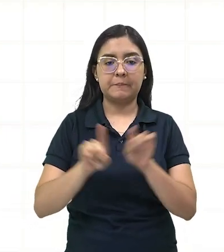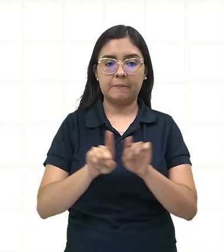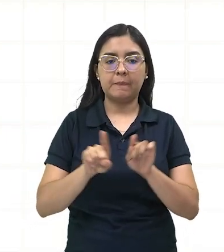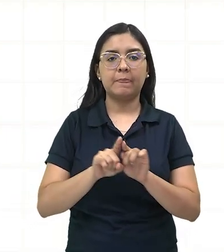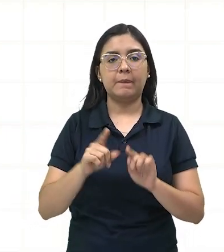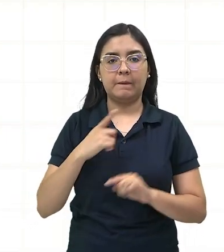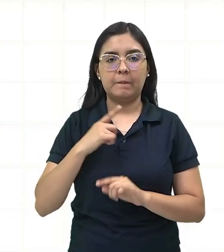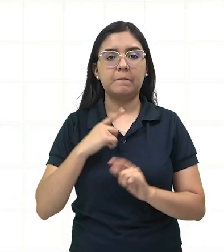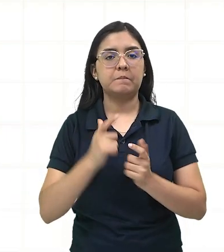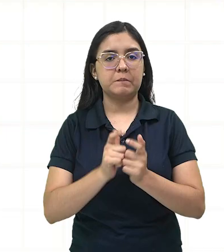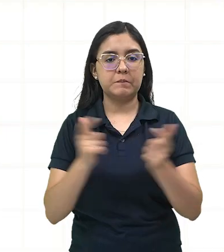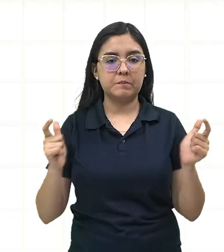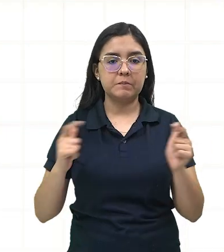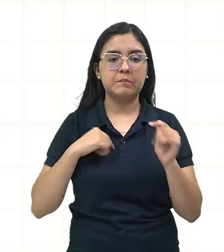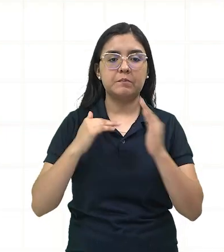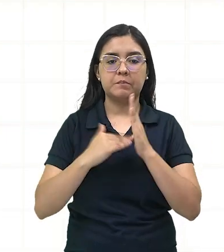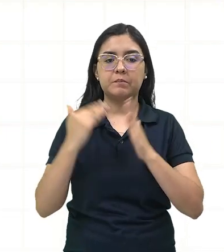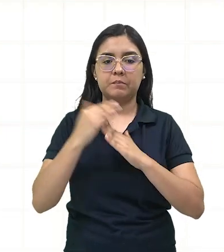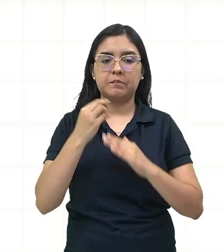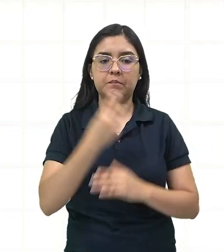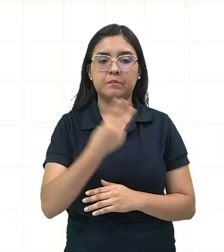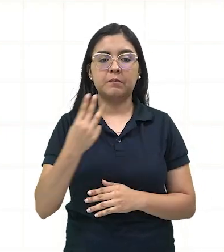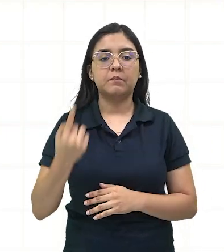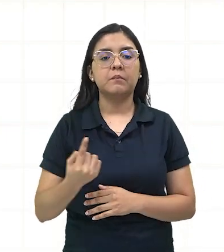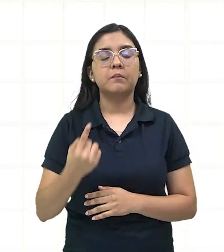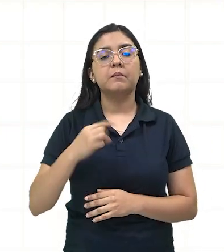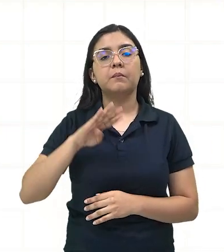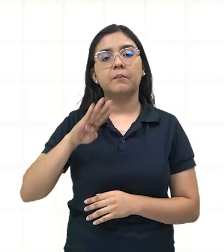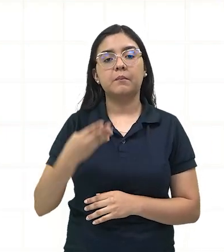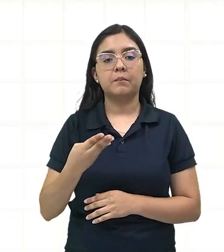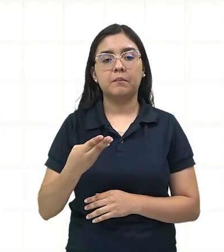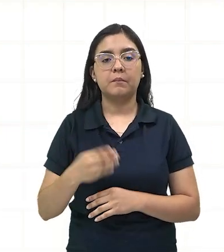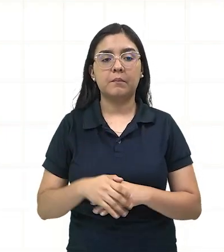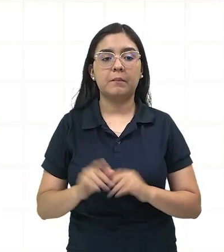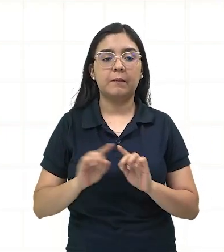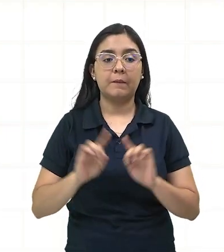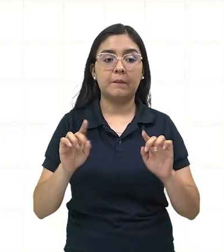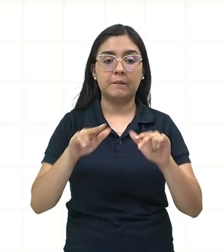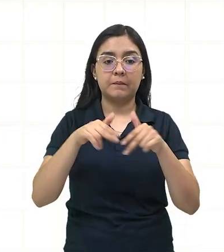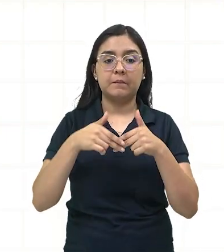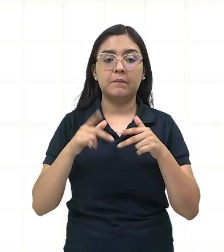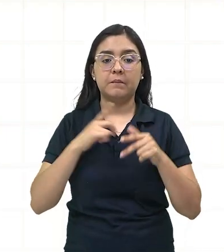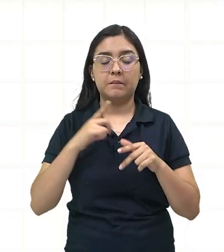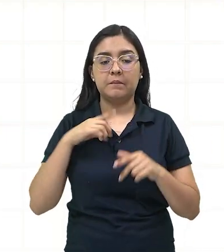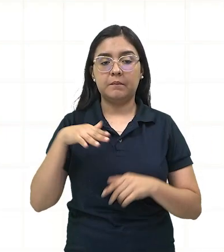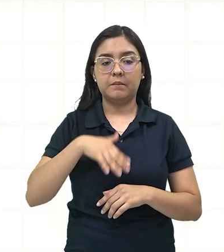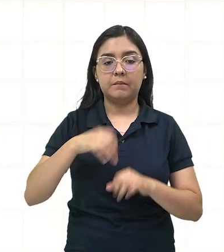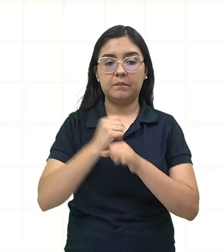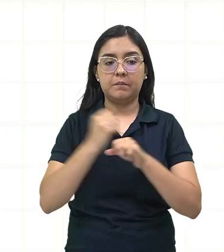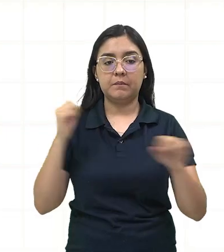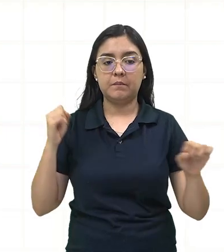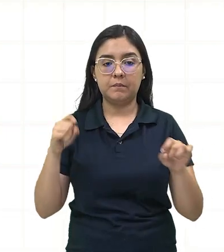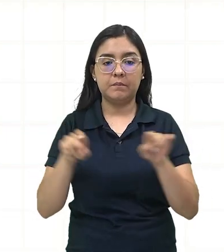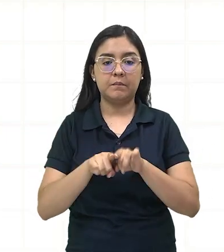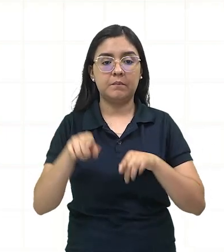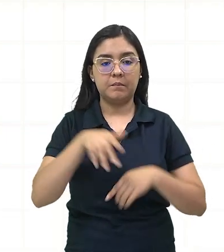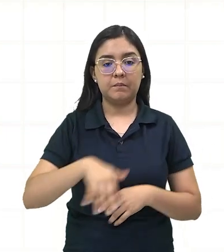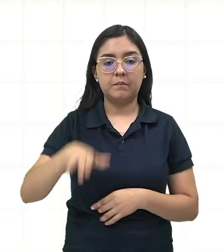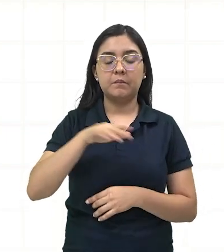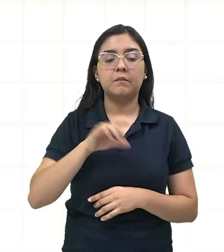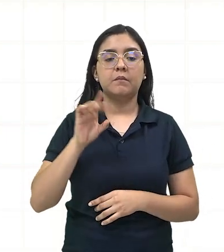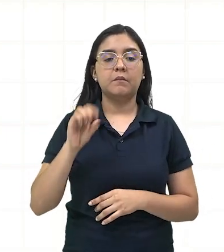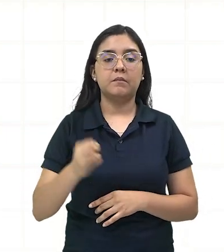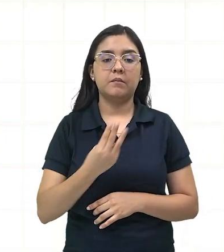uma população superior a 331 milhões, mas devido ao seu grande território, a sua densidade demográfica é de